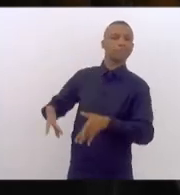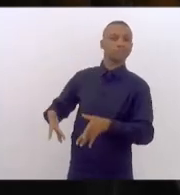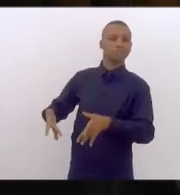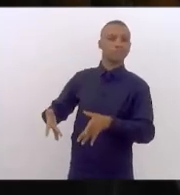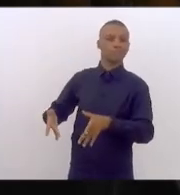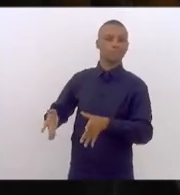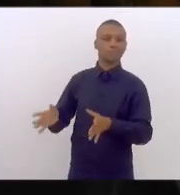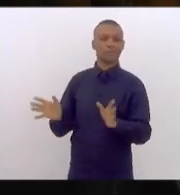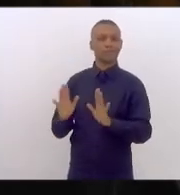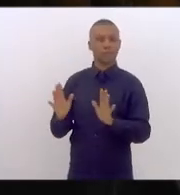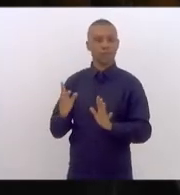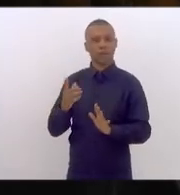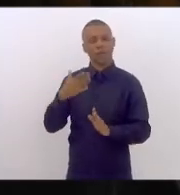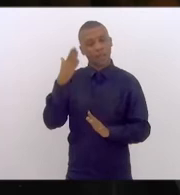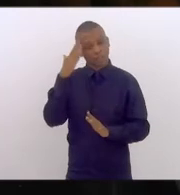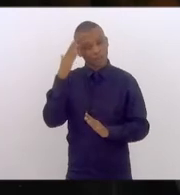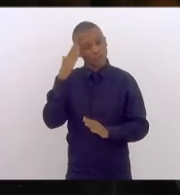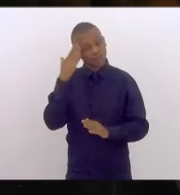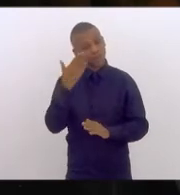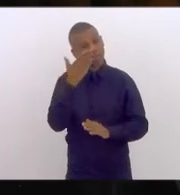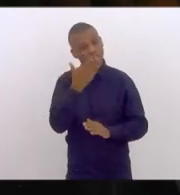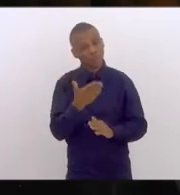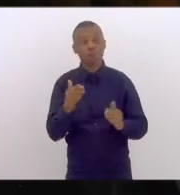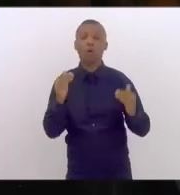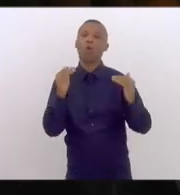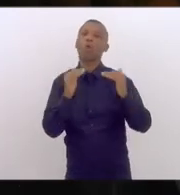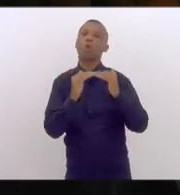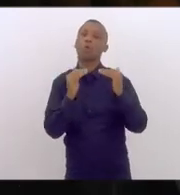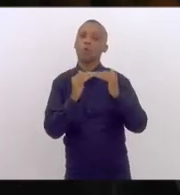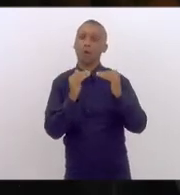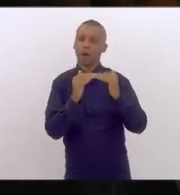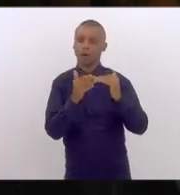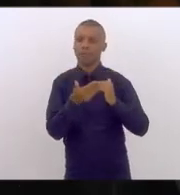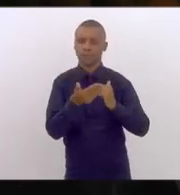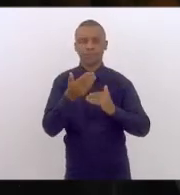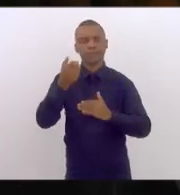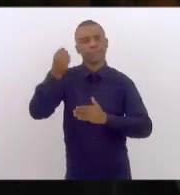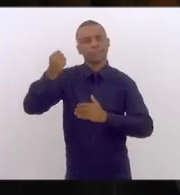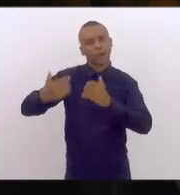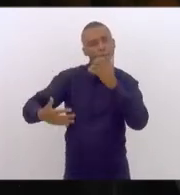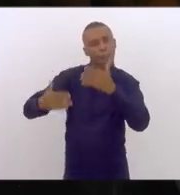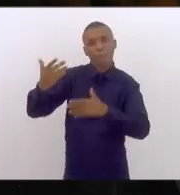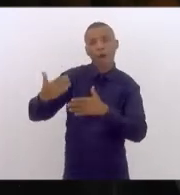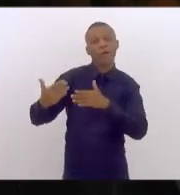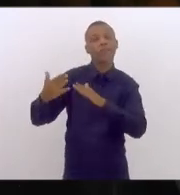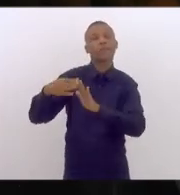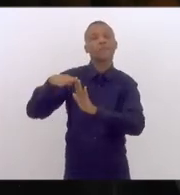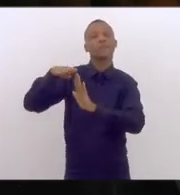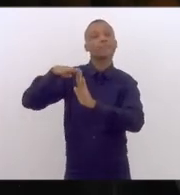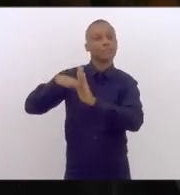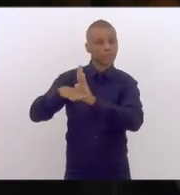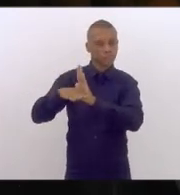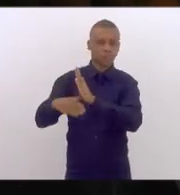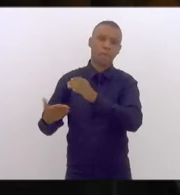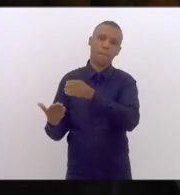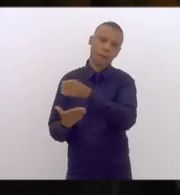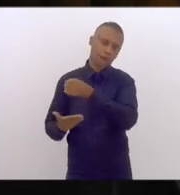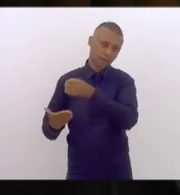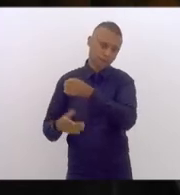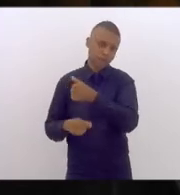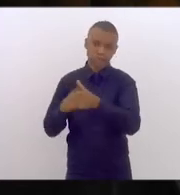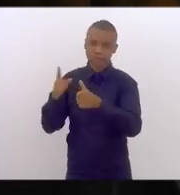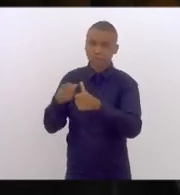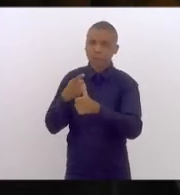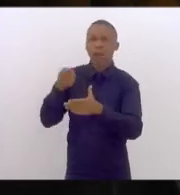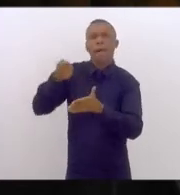e sei que vossa excelência comunga destes mesmos princípios primeiro é a